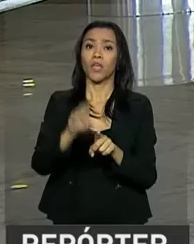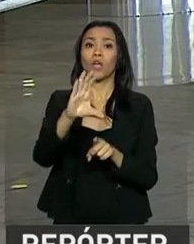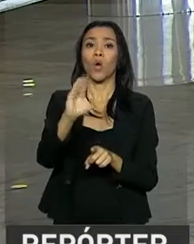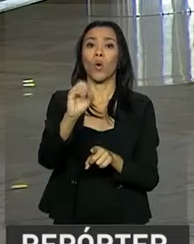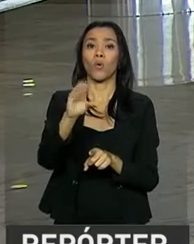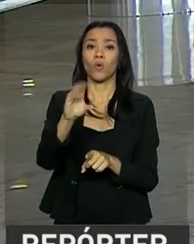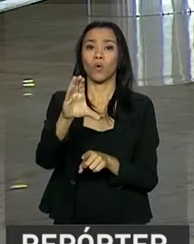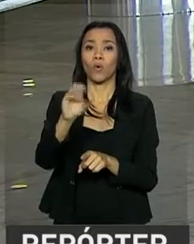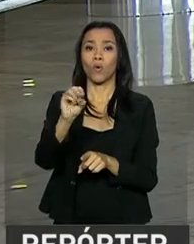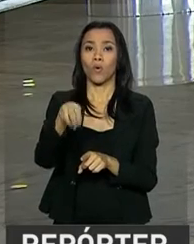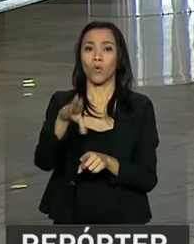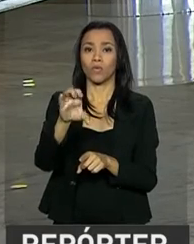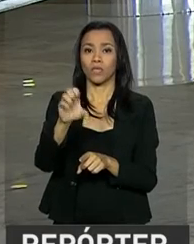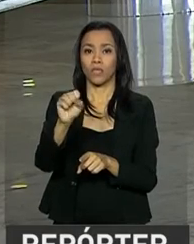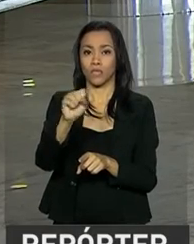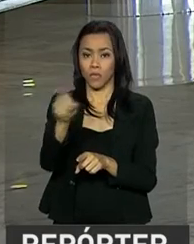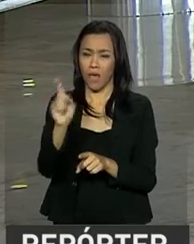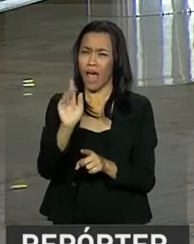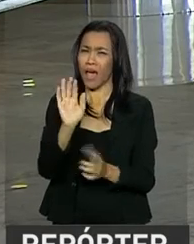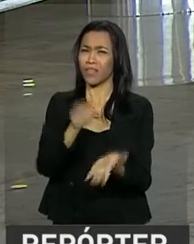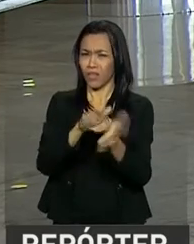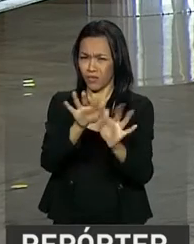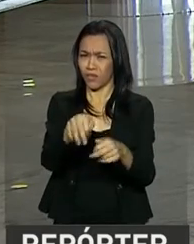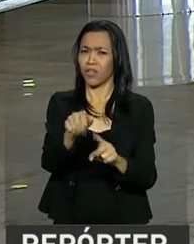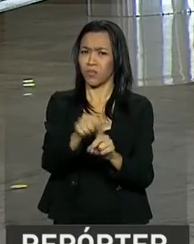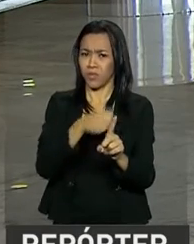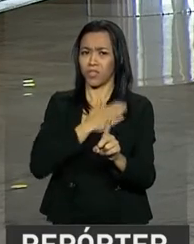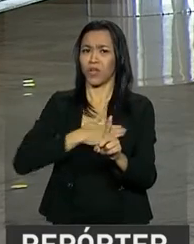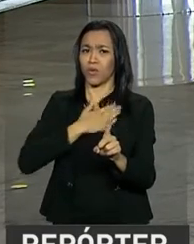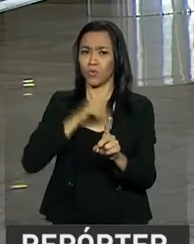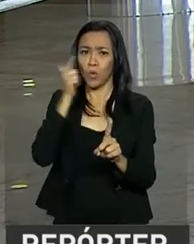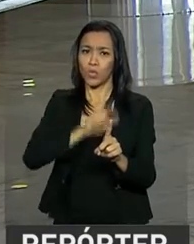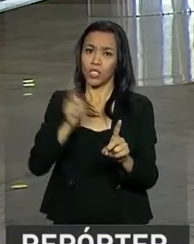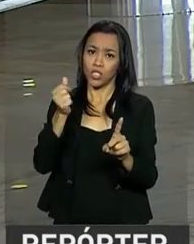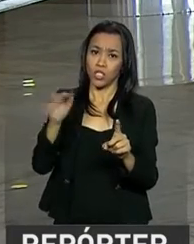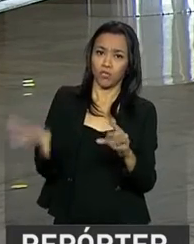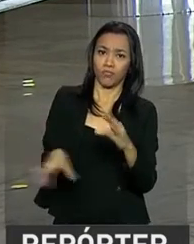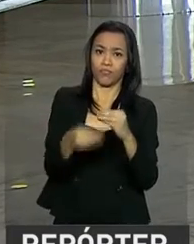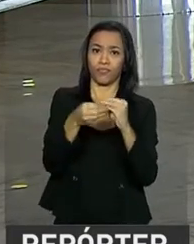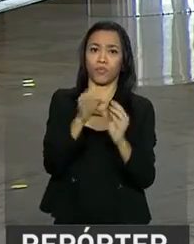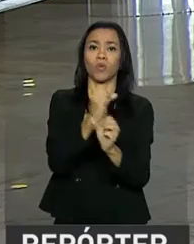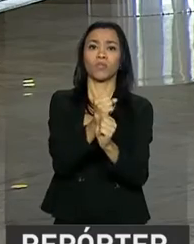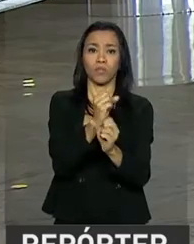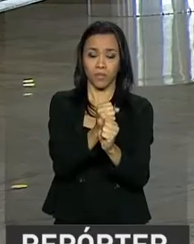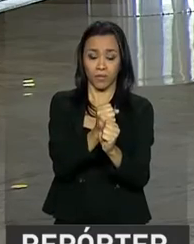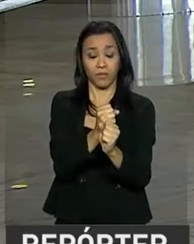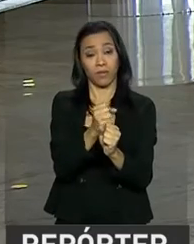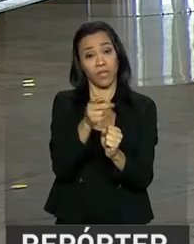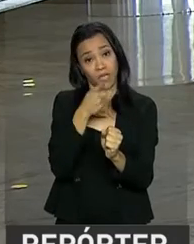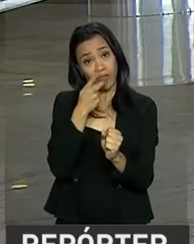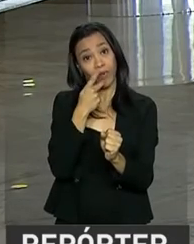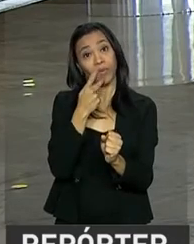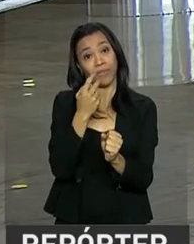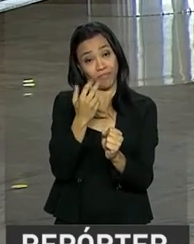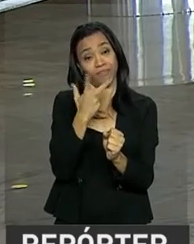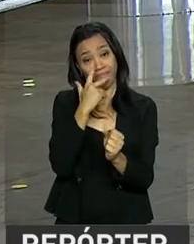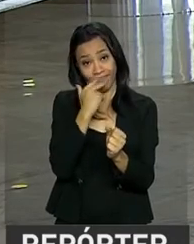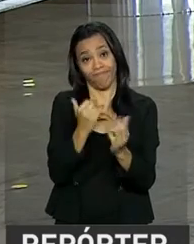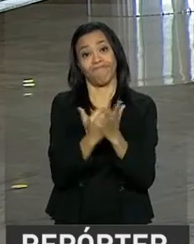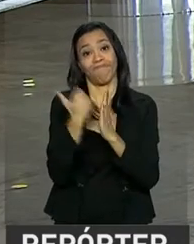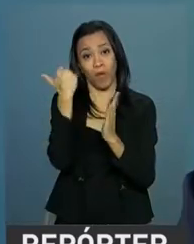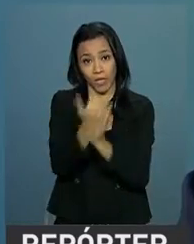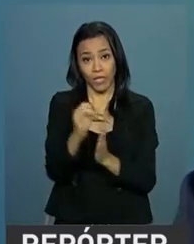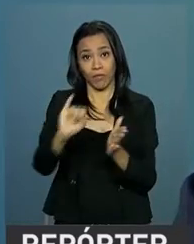até o final de algo de agosto para alcançar essa receita extra e não descarta a possibilidade de aumento de tributos